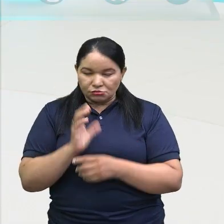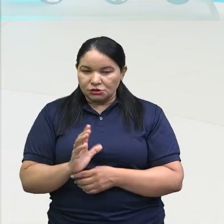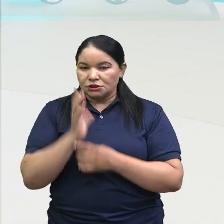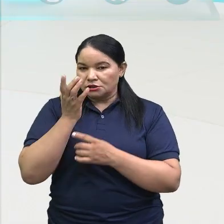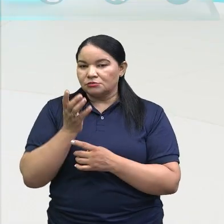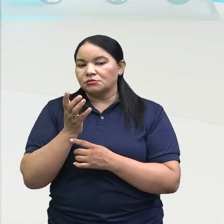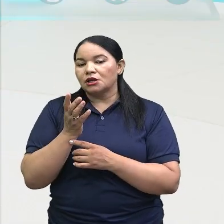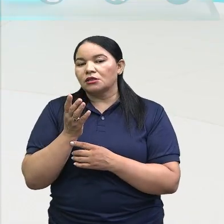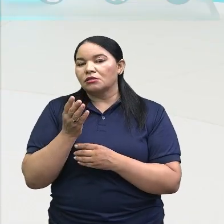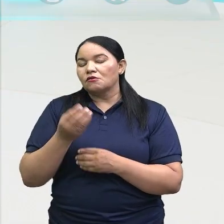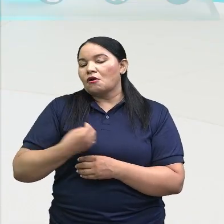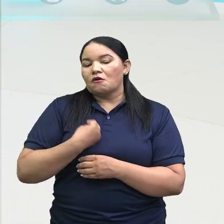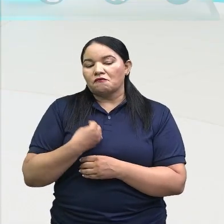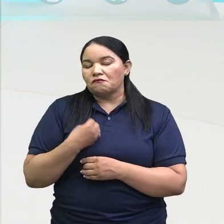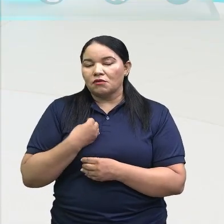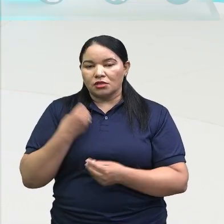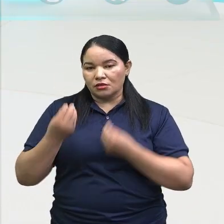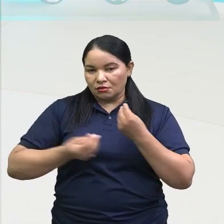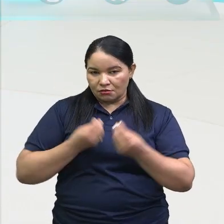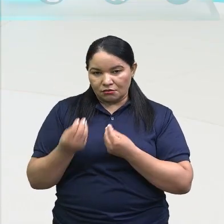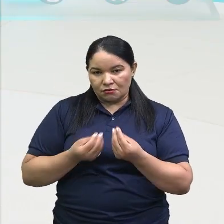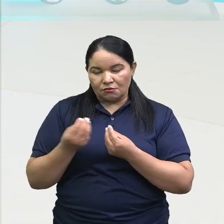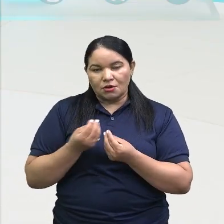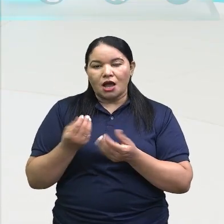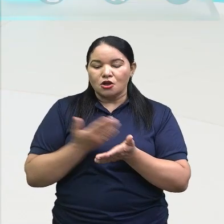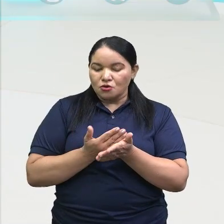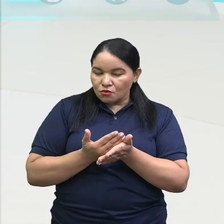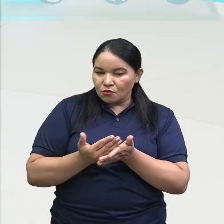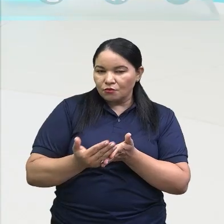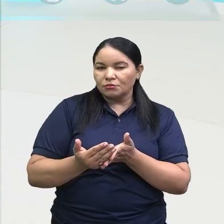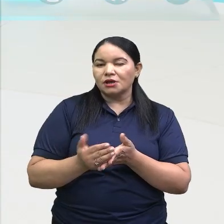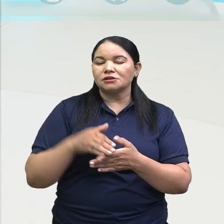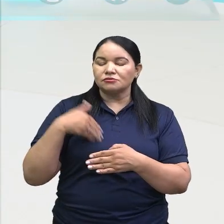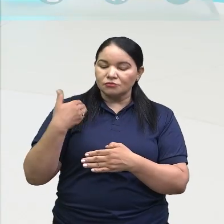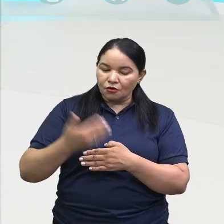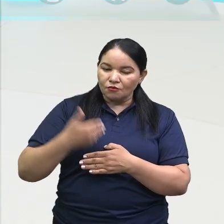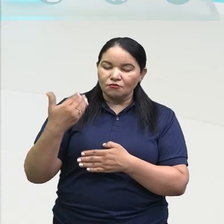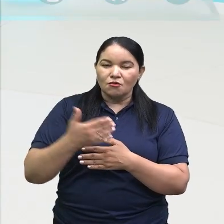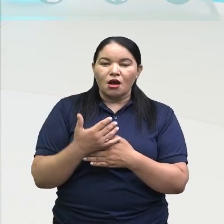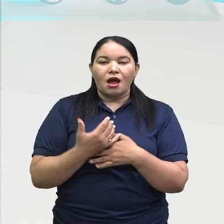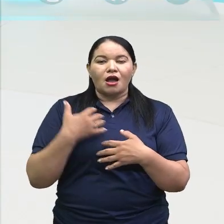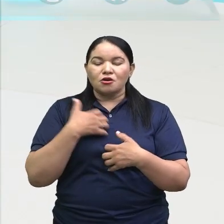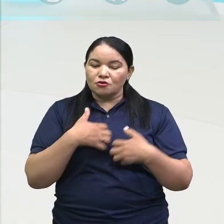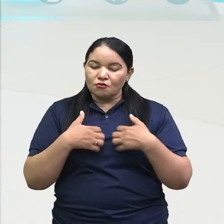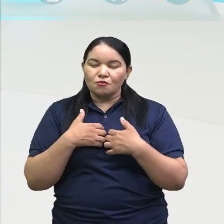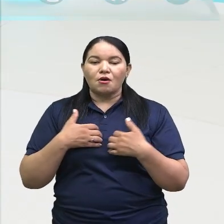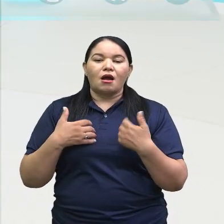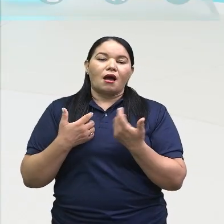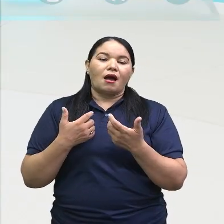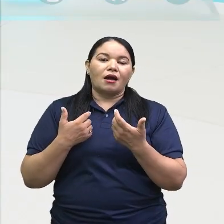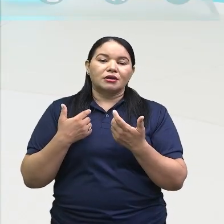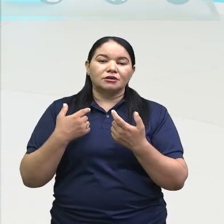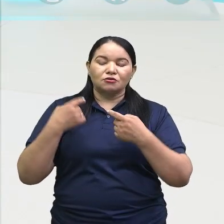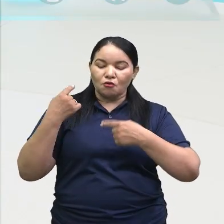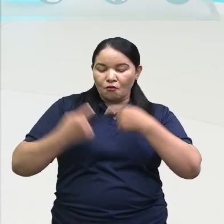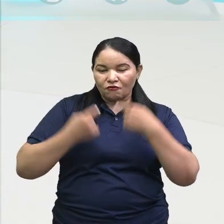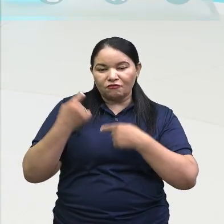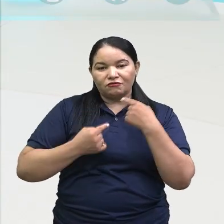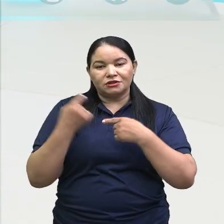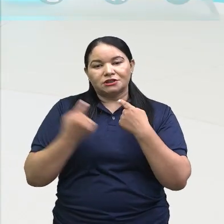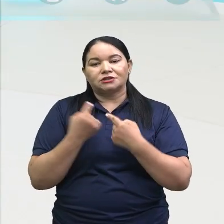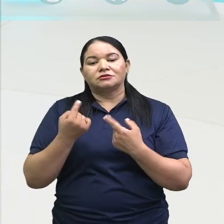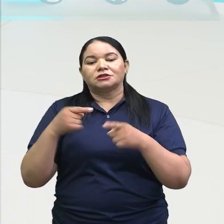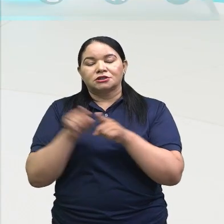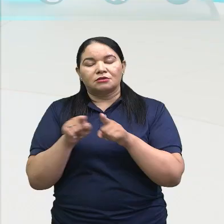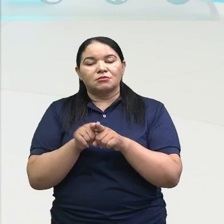essa ou vivencia uma situação como essa. E aí começa, de fato, uma série de conflitos internos dessa mulher, desse homem que também está